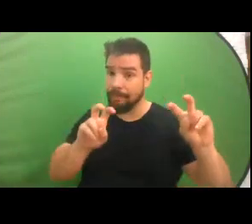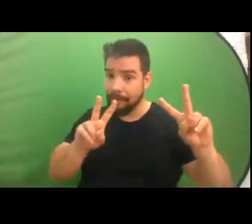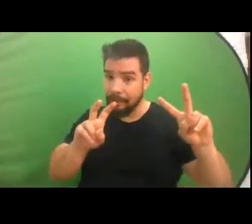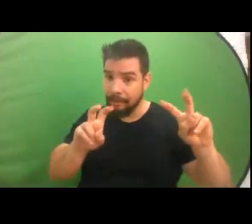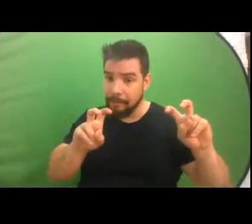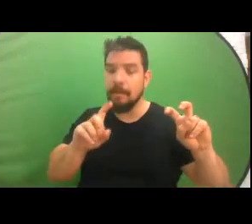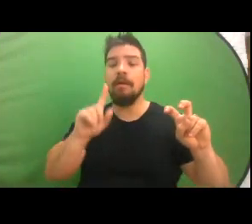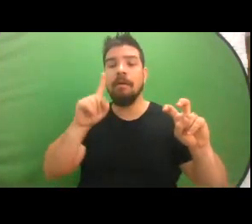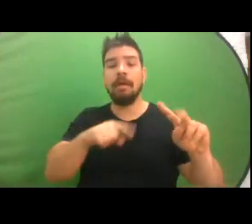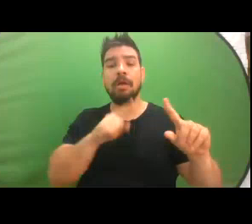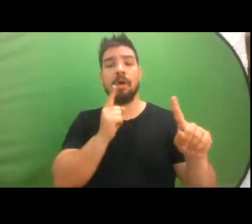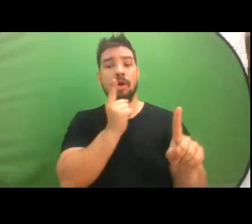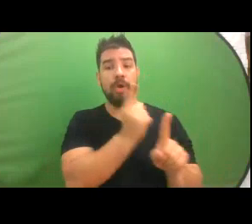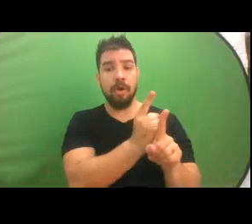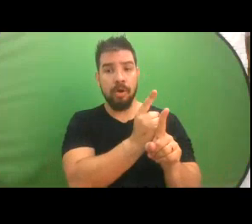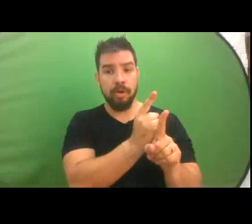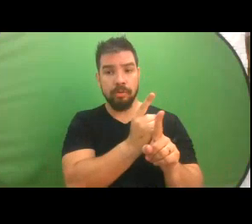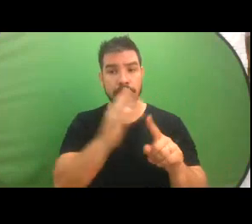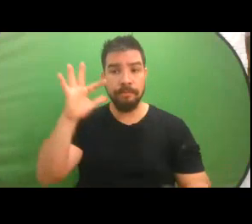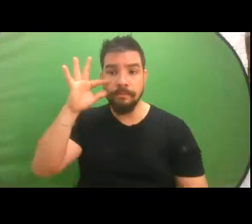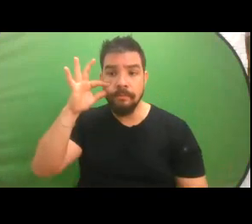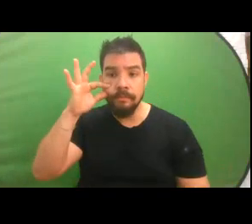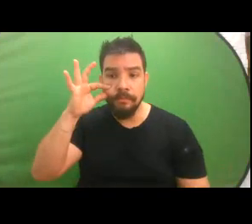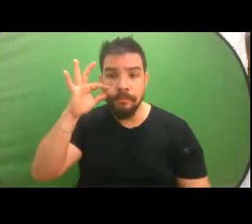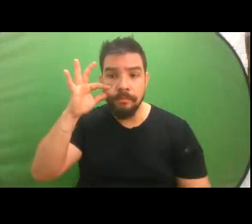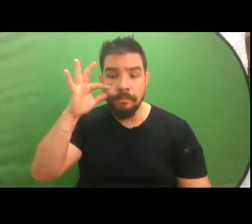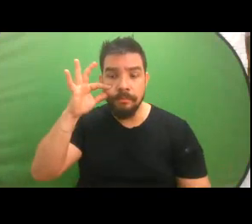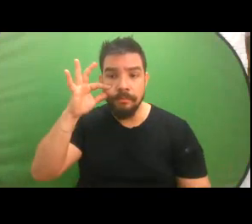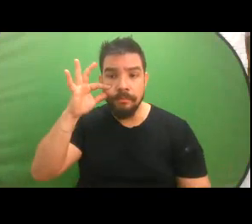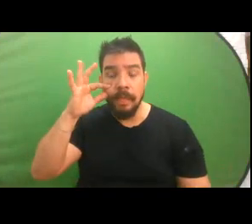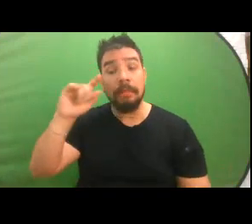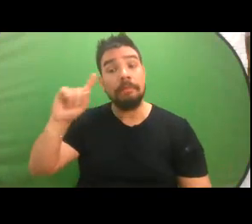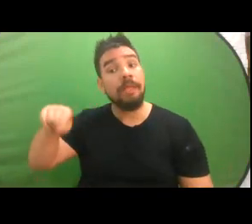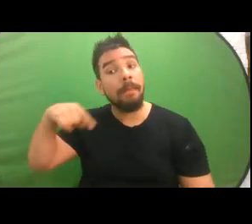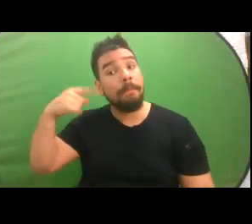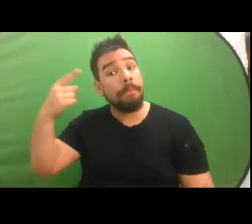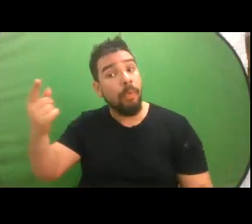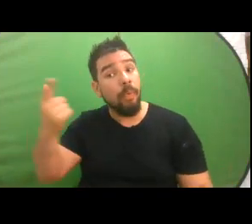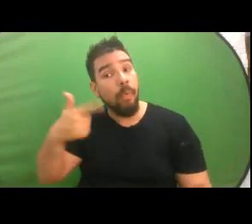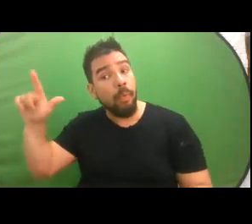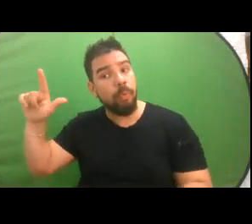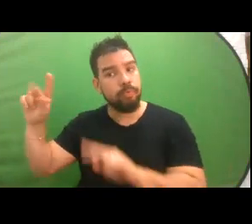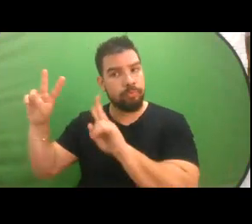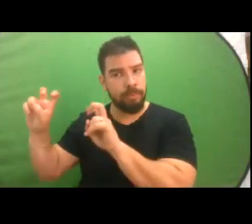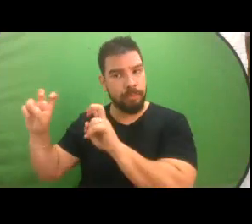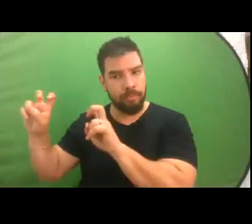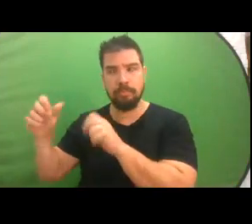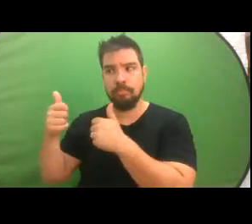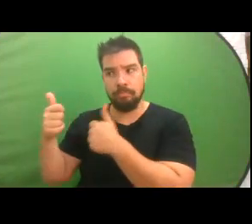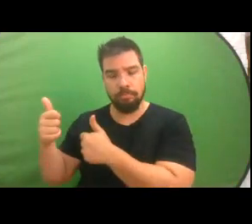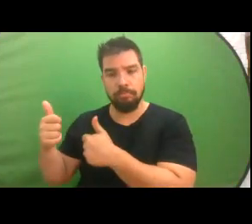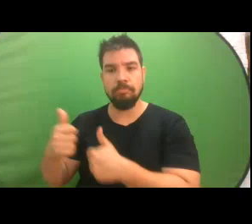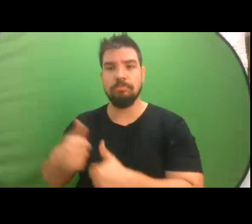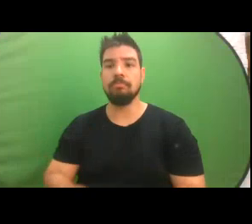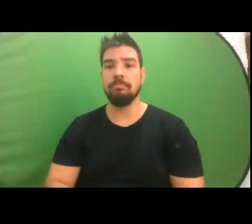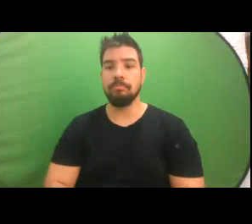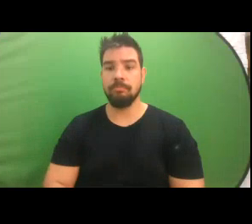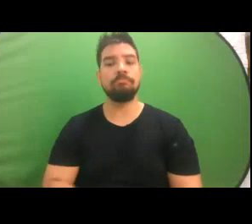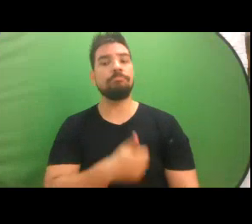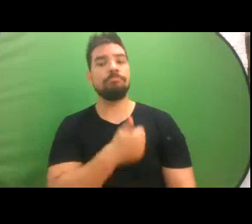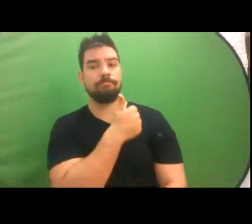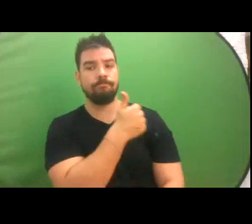encontro presencial. Aí depois, então, a gente passa para outra questão, Tudo